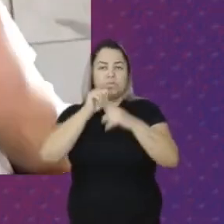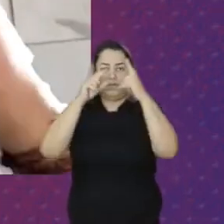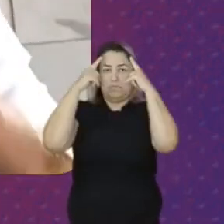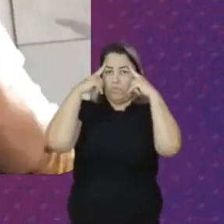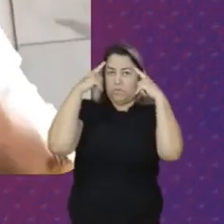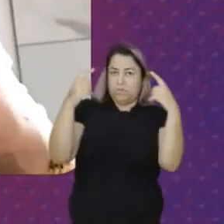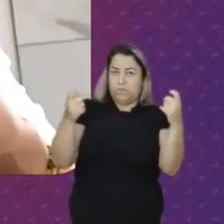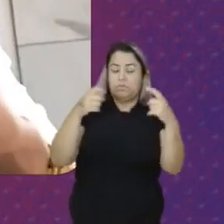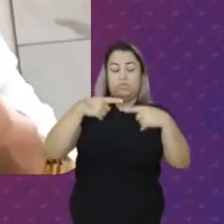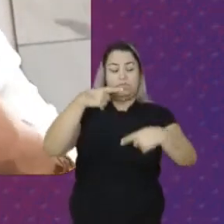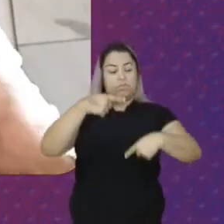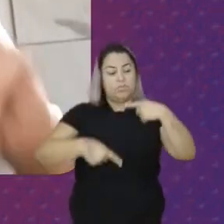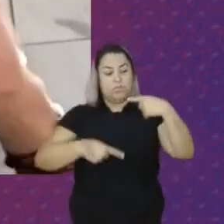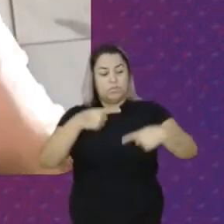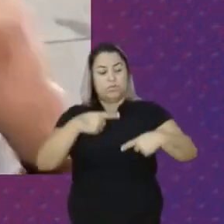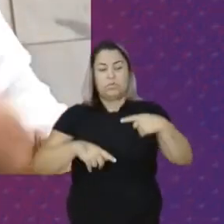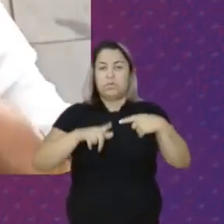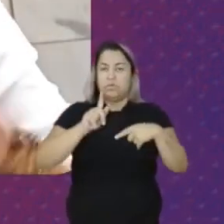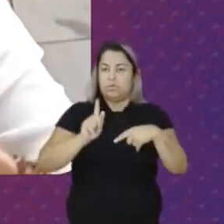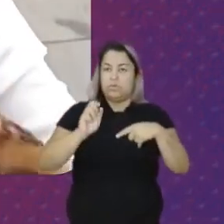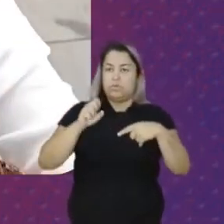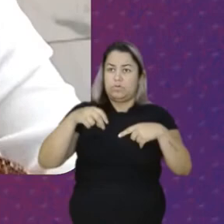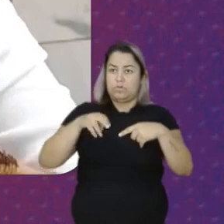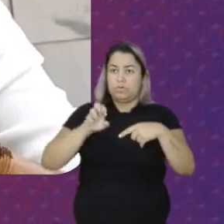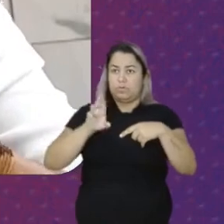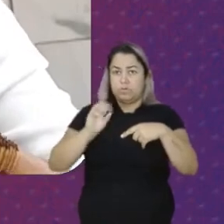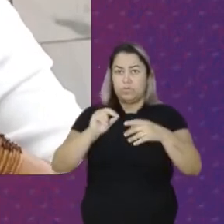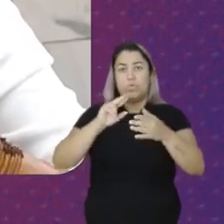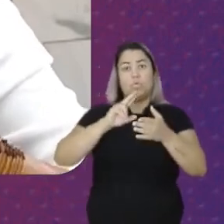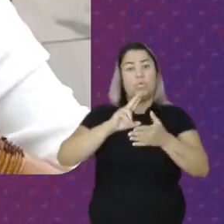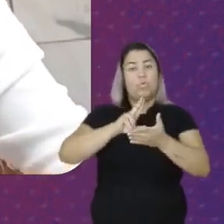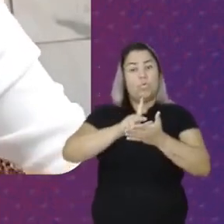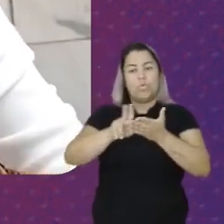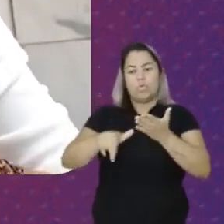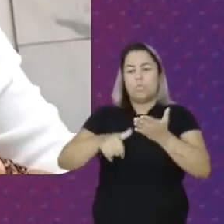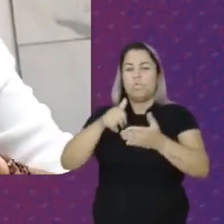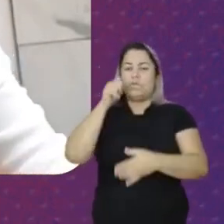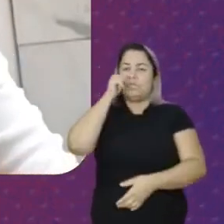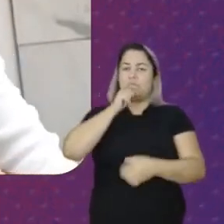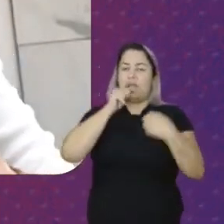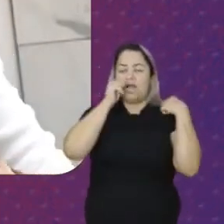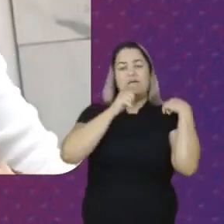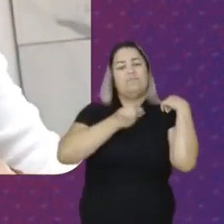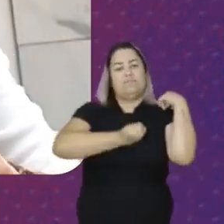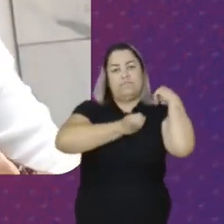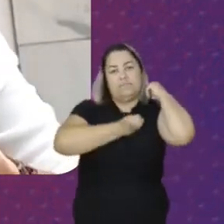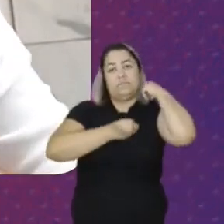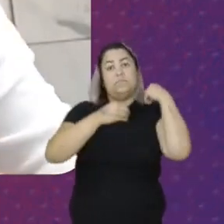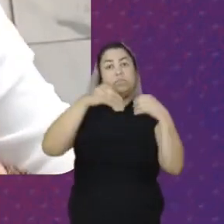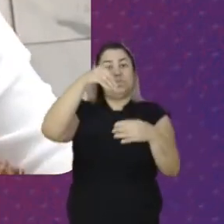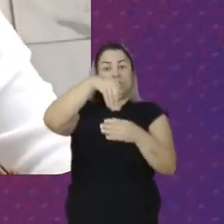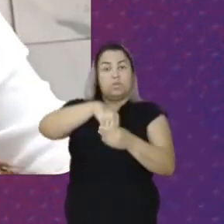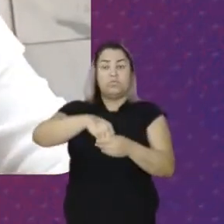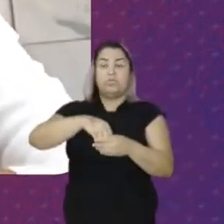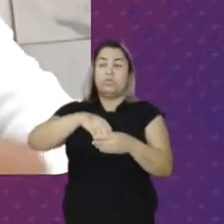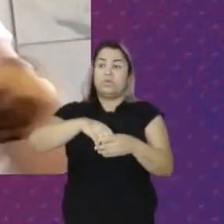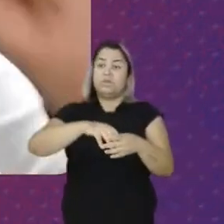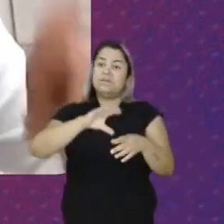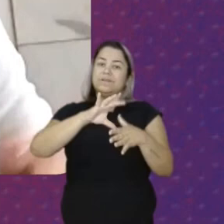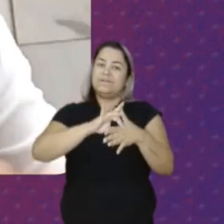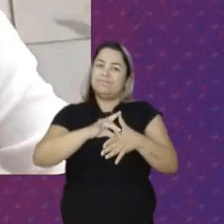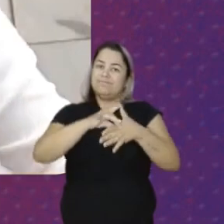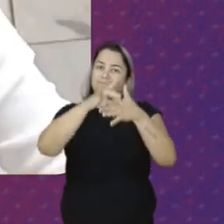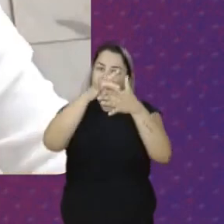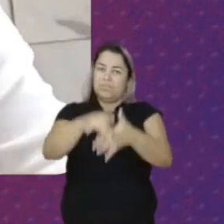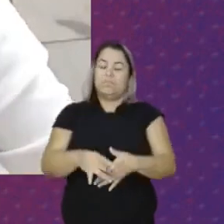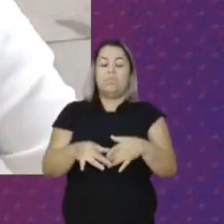violências políticas de gênero que essas inúmeras mulheres estão vivendo nos seus espaços de liderança. Então, a